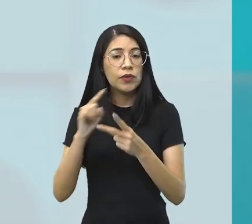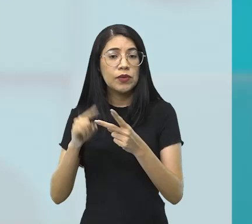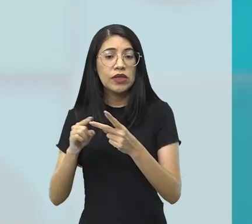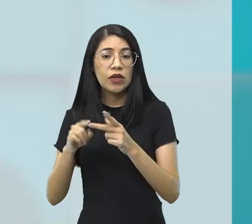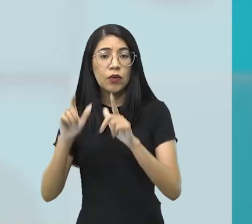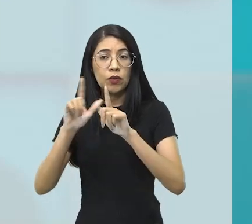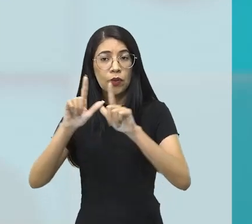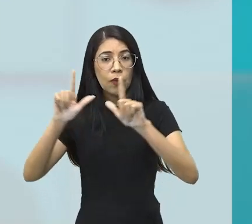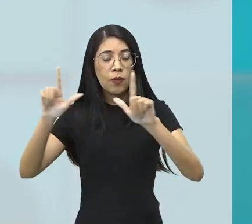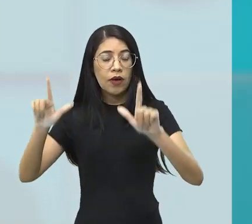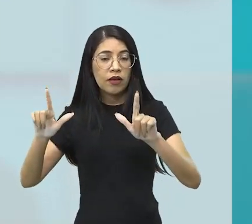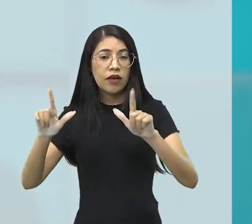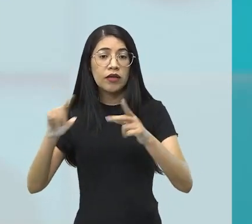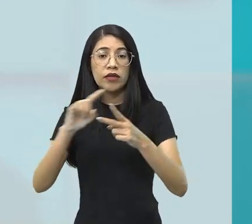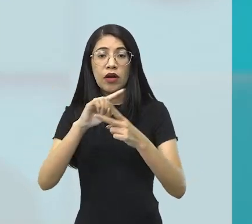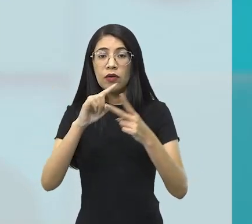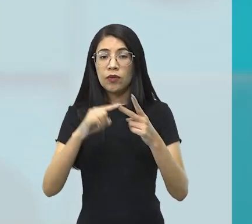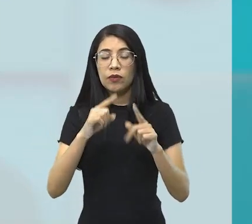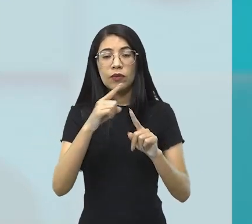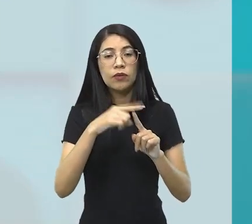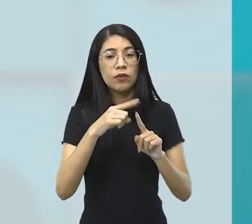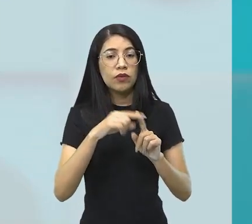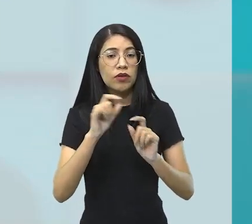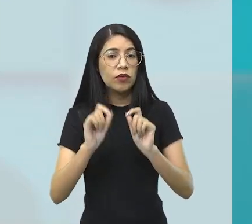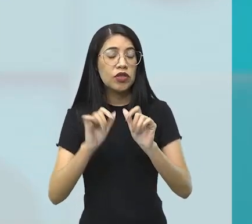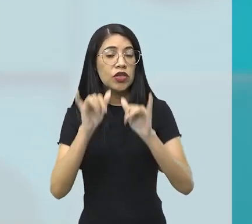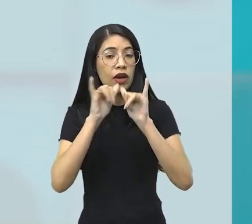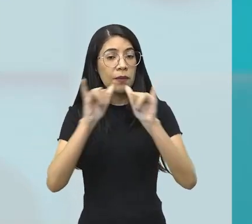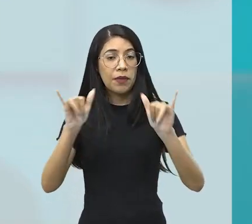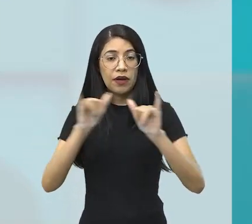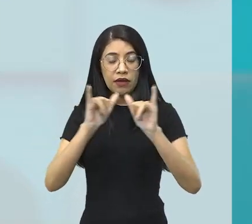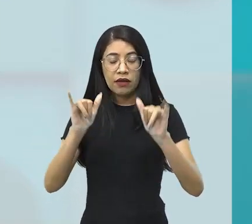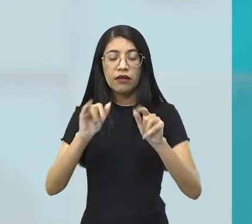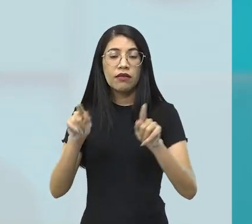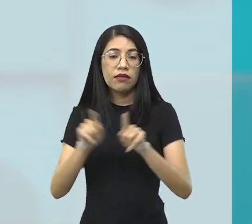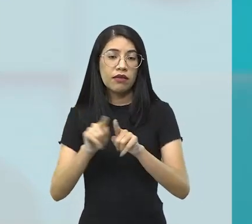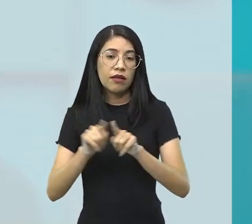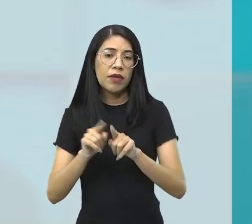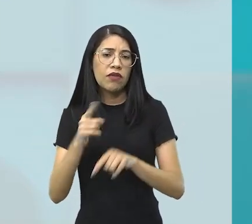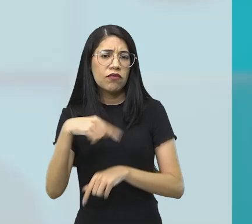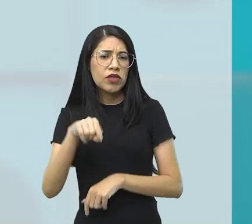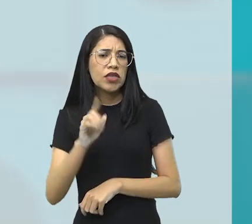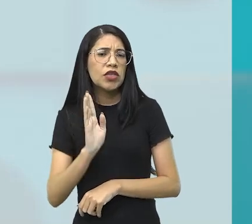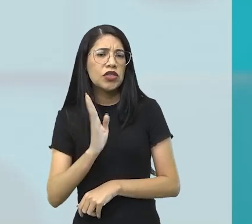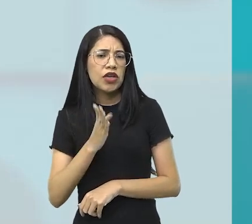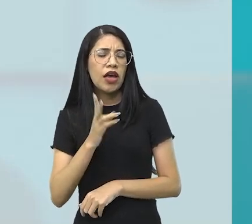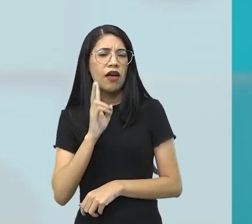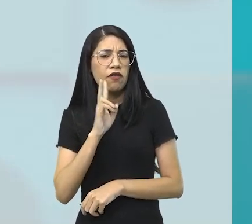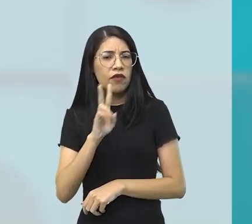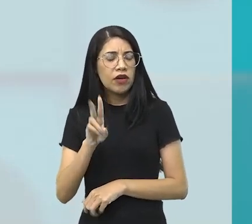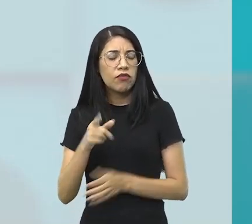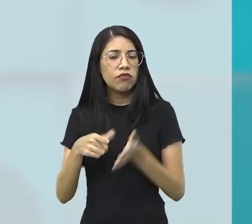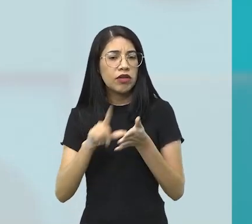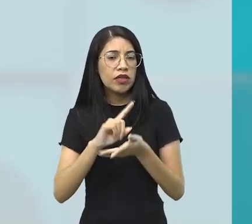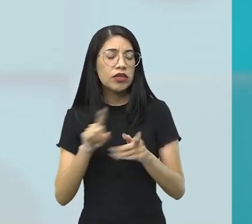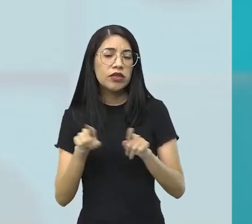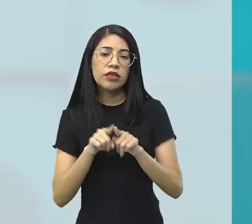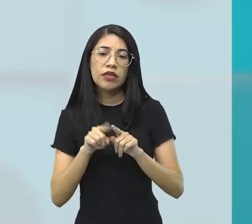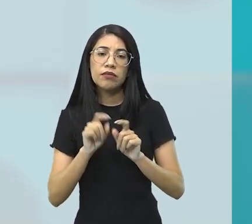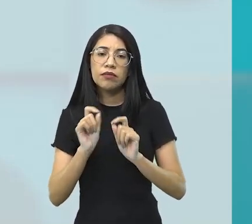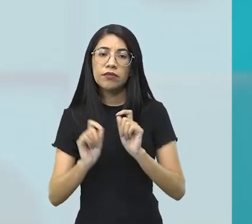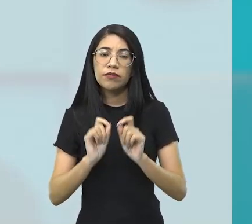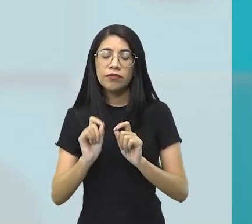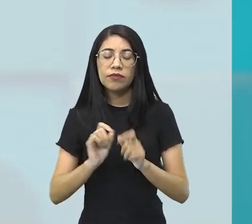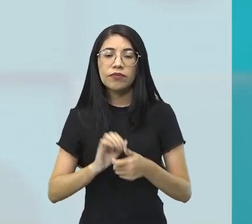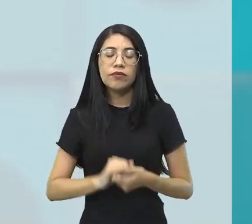um cartaz. São duas formas, né, de campanhas publicitárias e aí vocês já devem ter deparado, né?